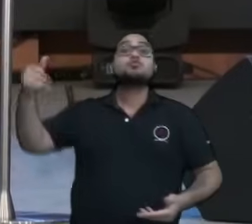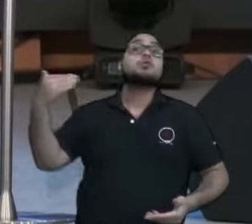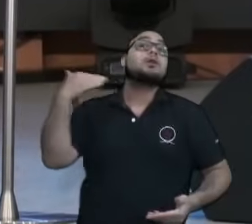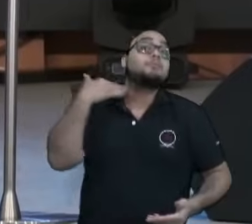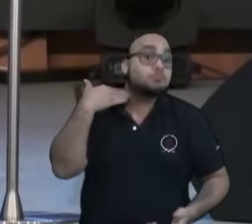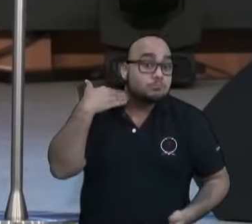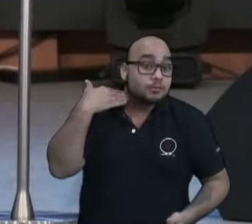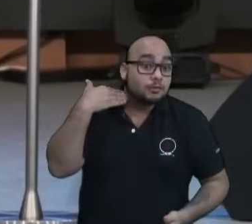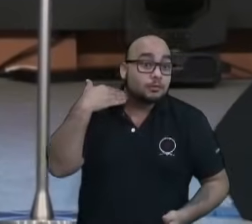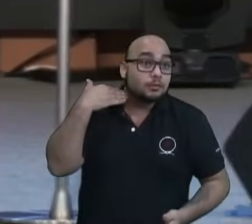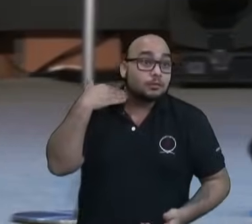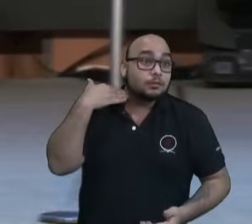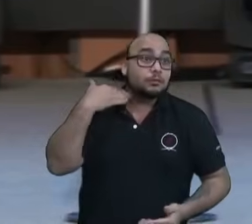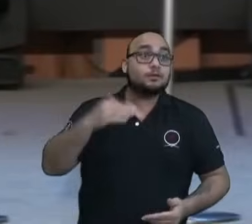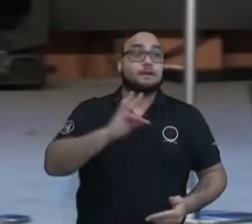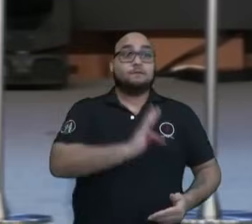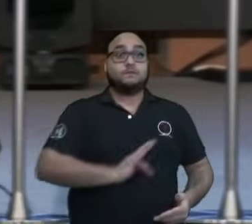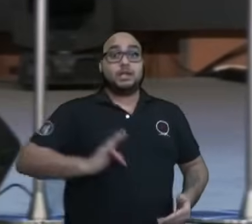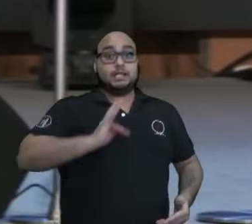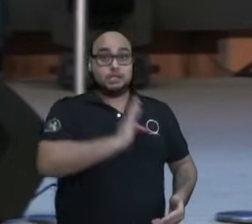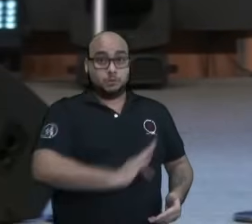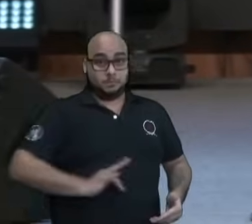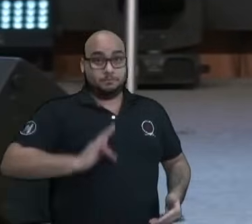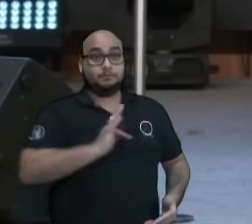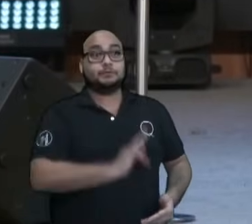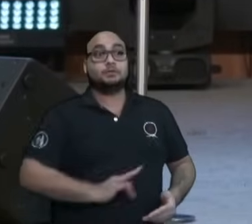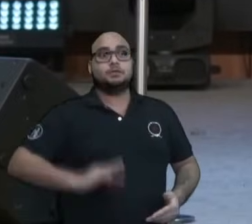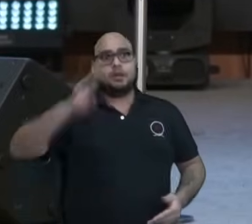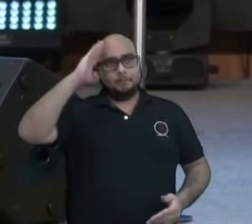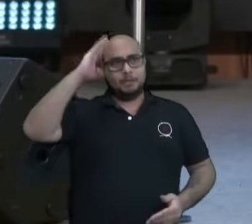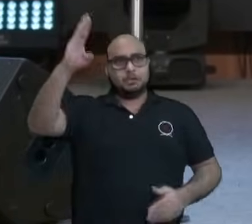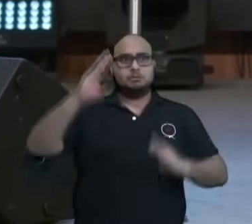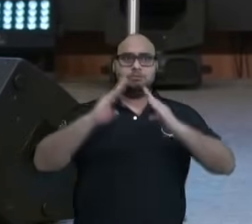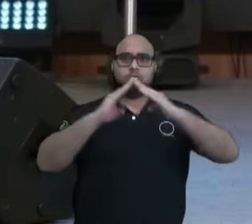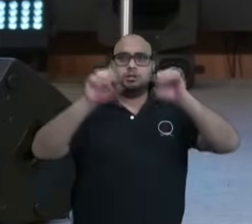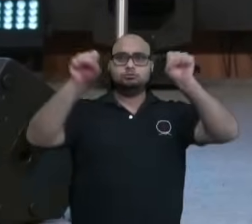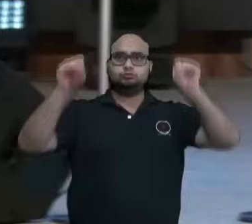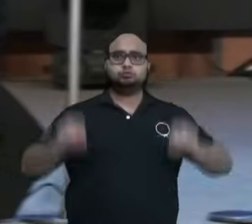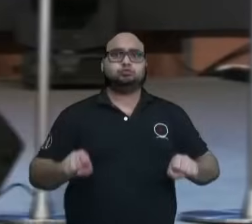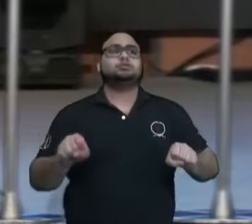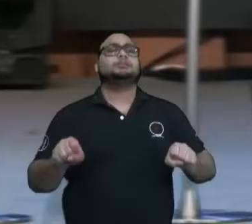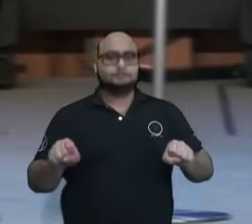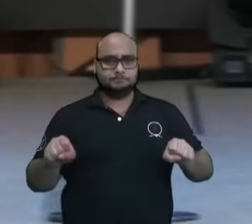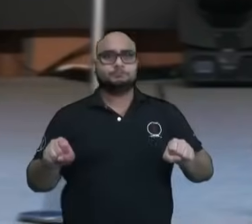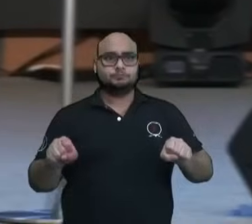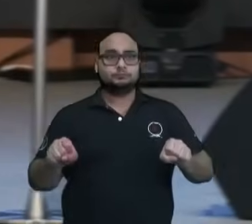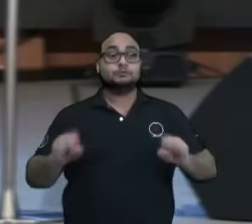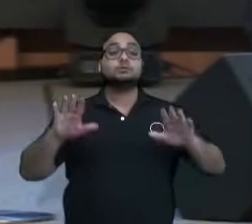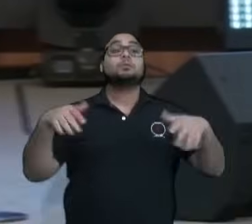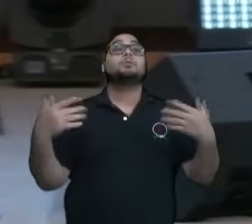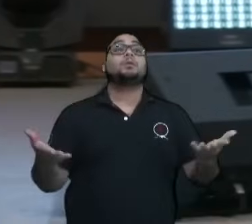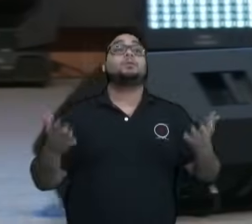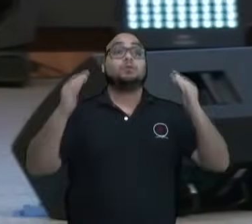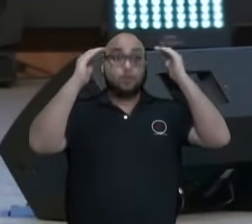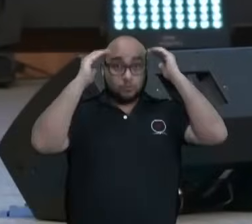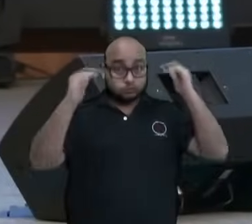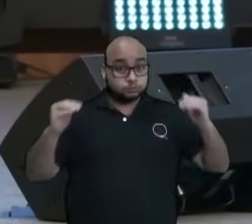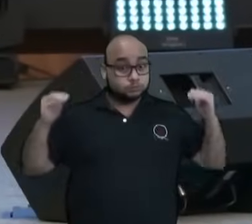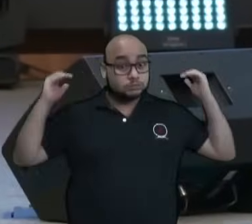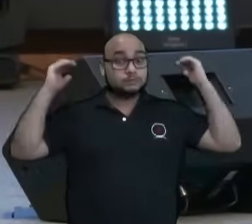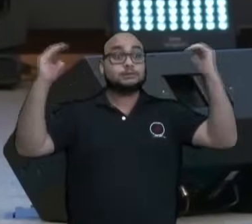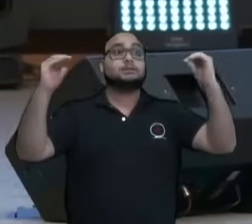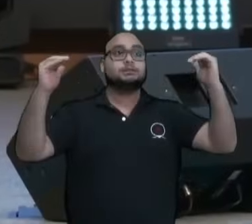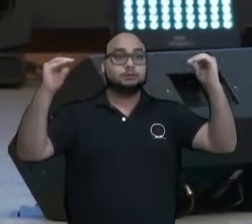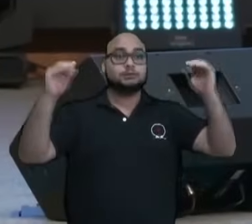principais da Sinagoga Mateus 21 23 com que autoridade indagaram Jesus você faz